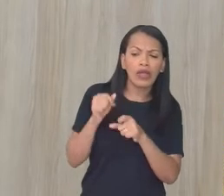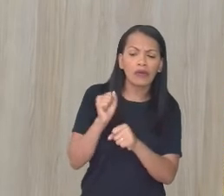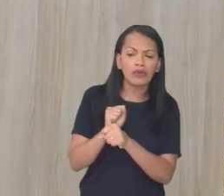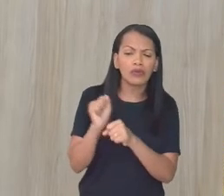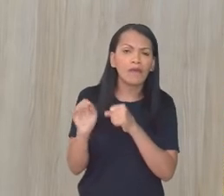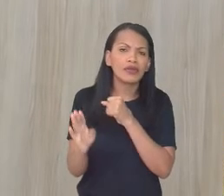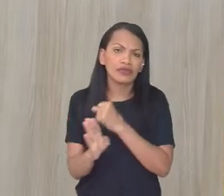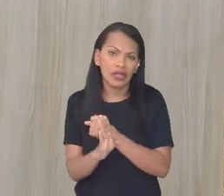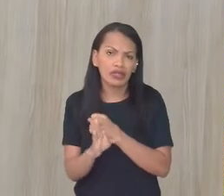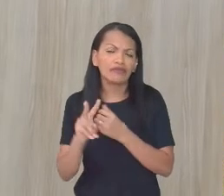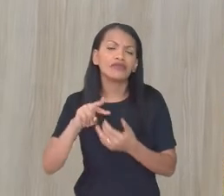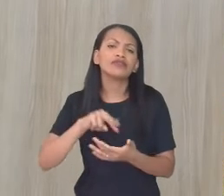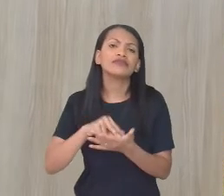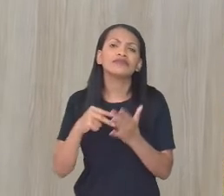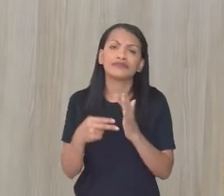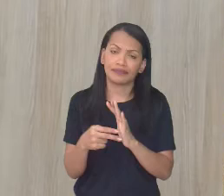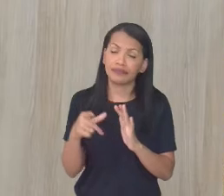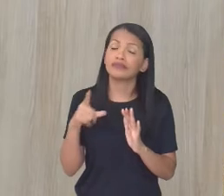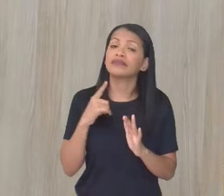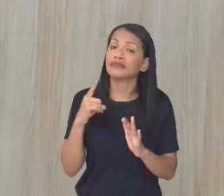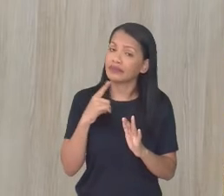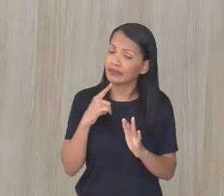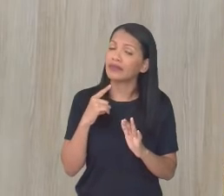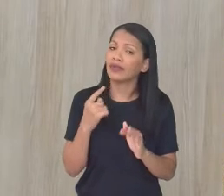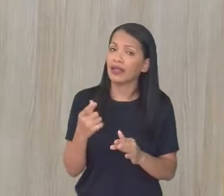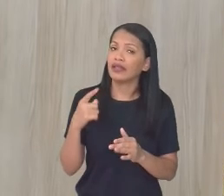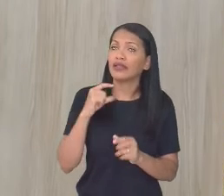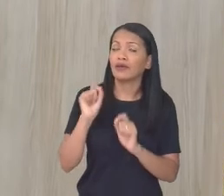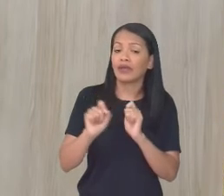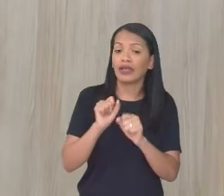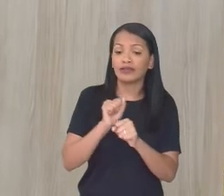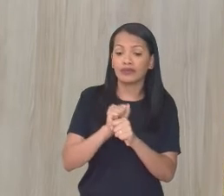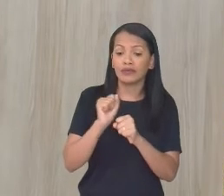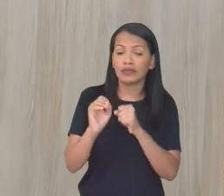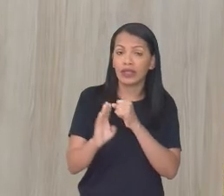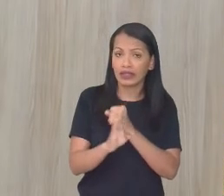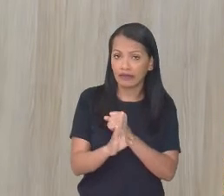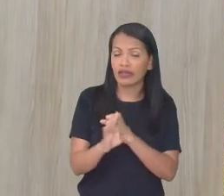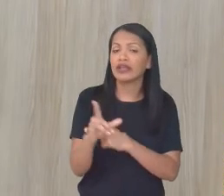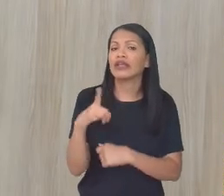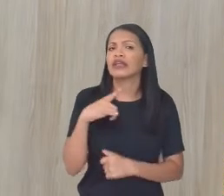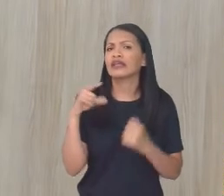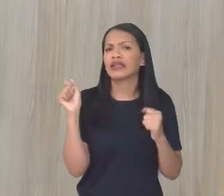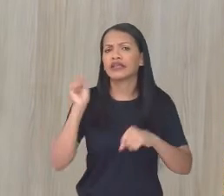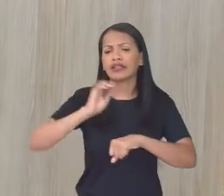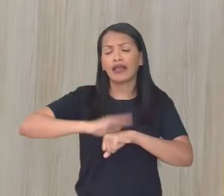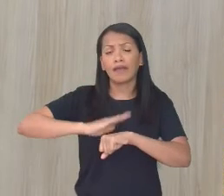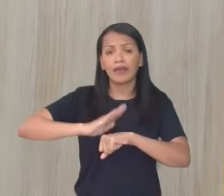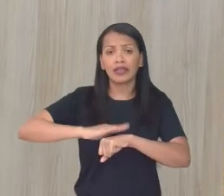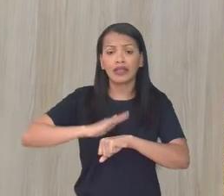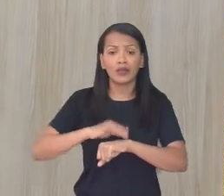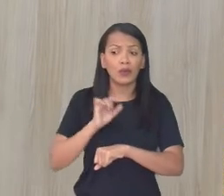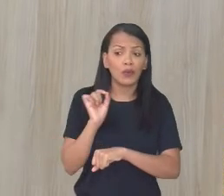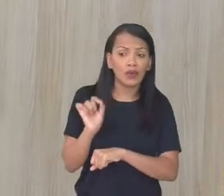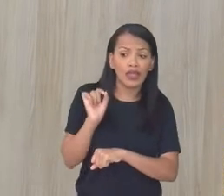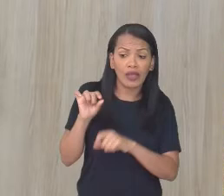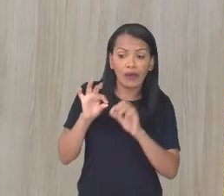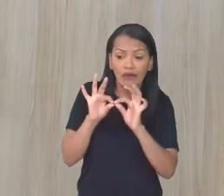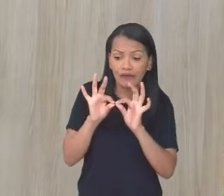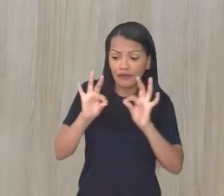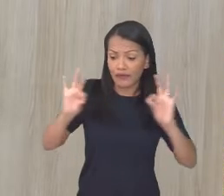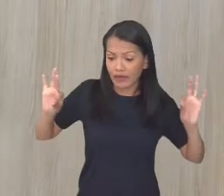sentido desta palavra? Tem palavras que são substantivos e que, dependendo de como a